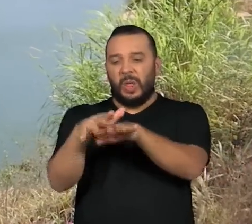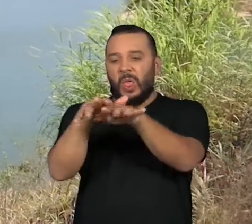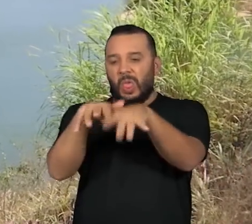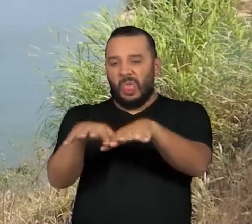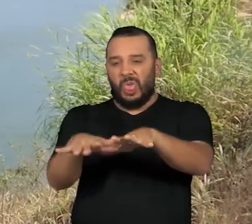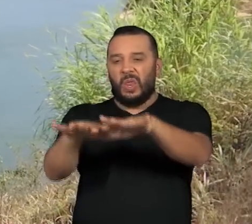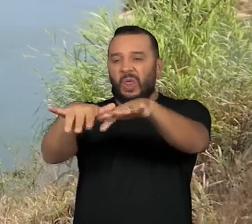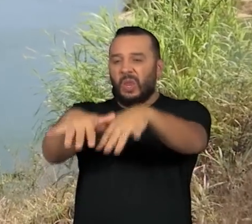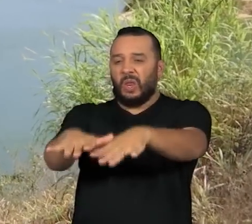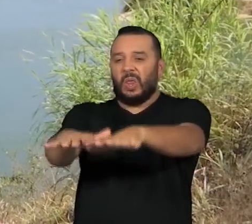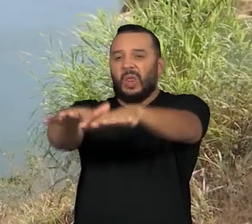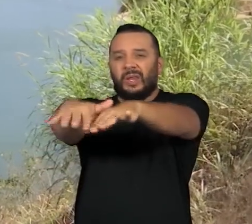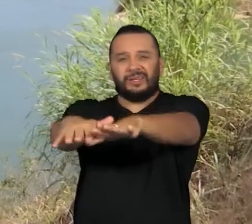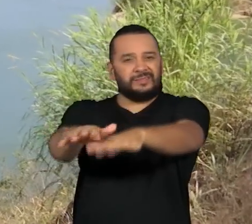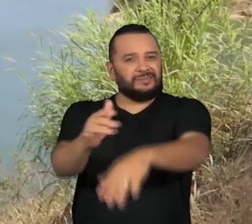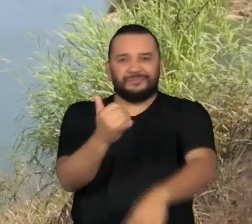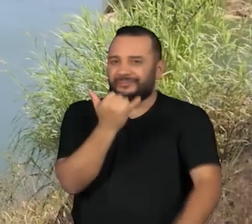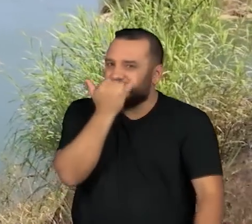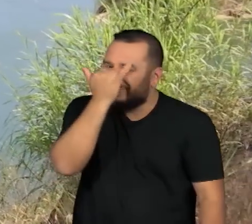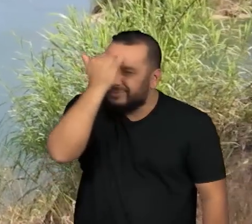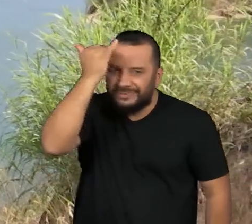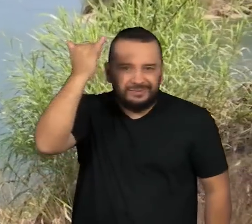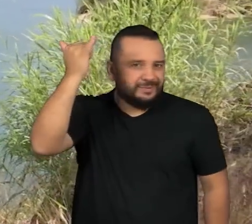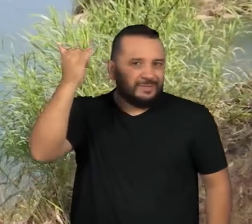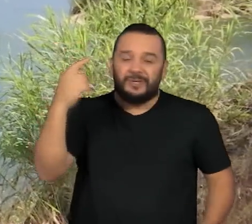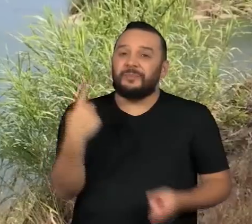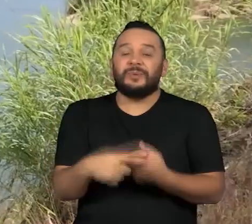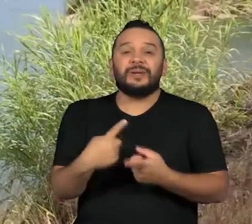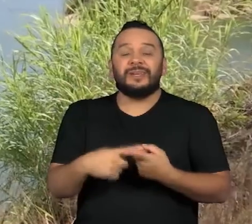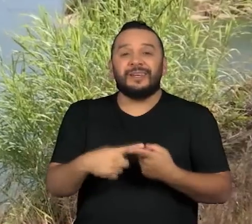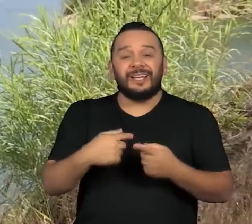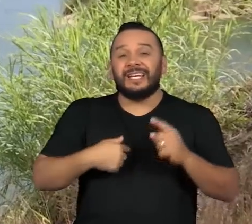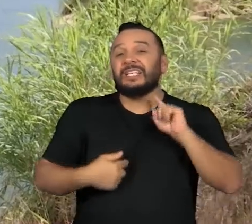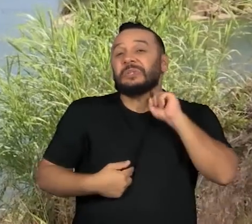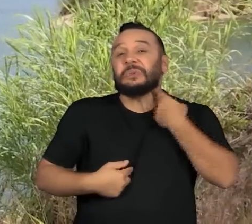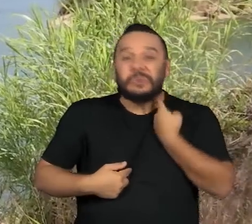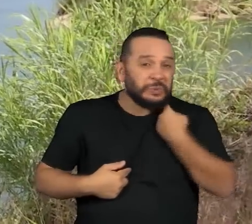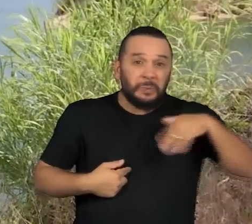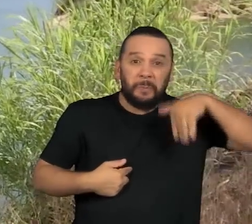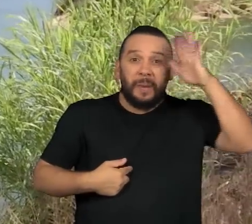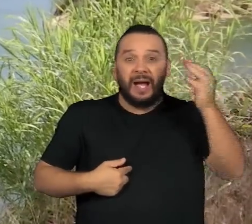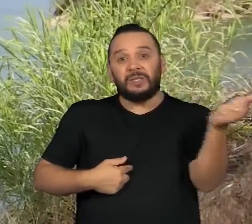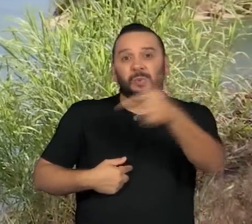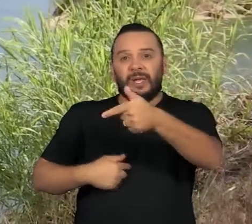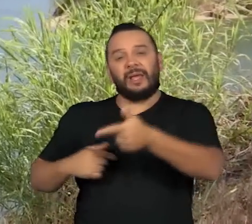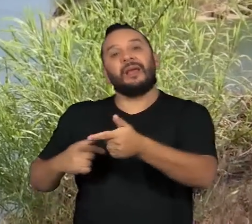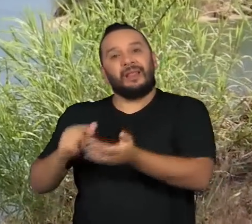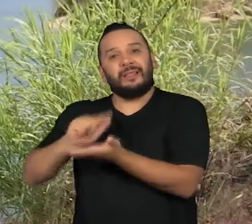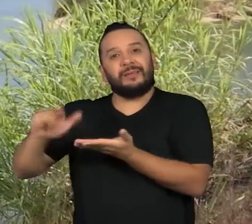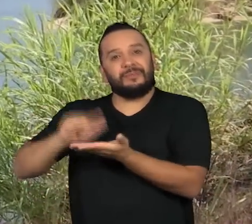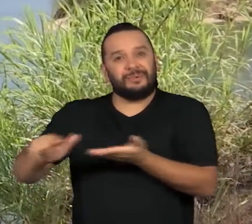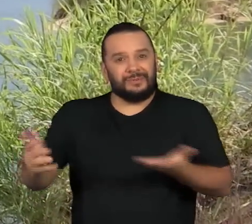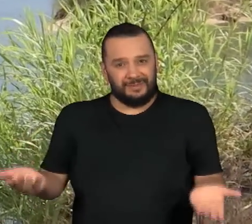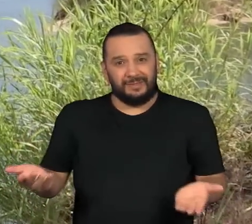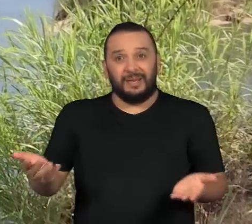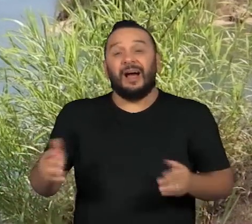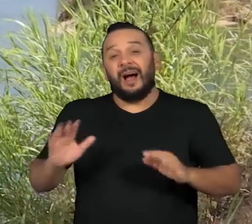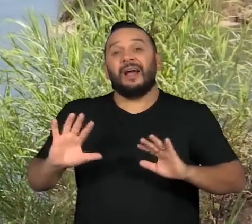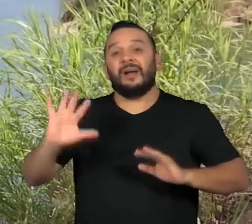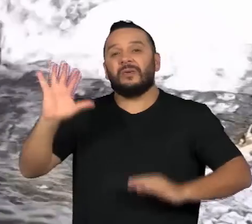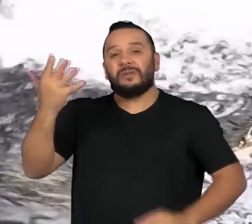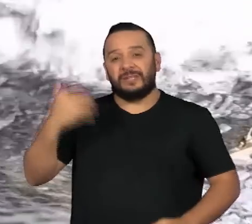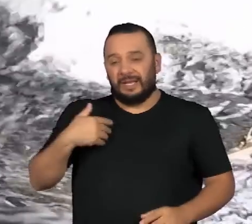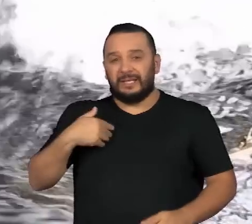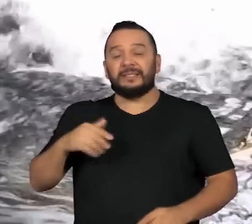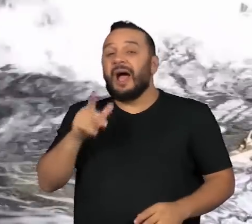mostrou ao longo do tempo equivocada, tendo em vista que o volume de esgoto começou a ser muito grande, vários rios de planície, as águas são muito lentas,